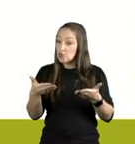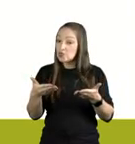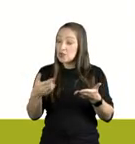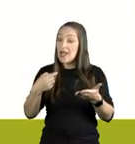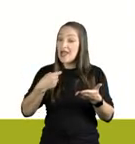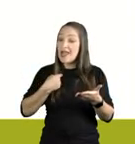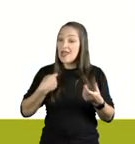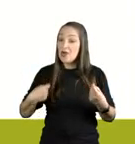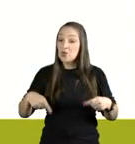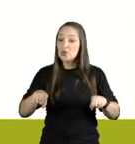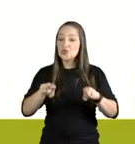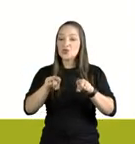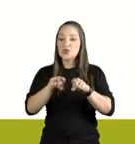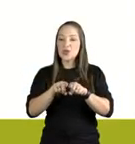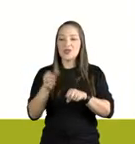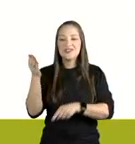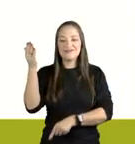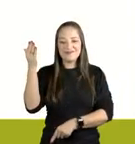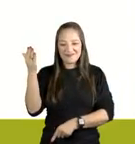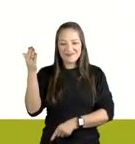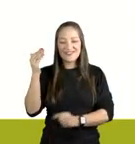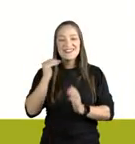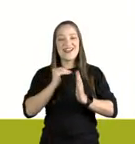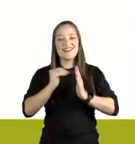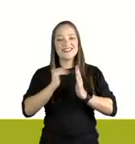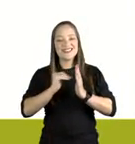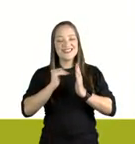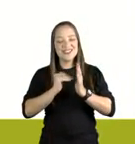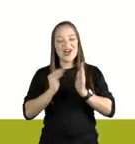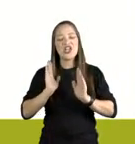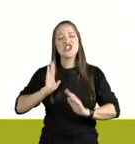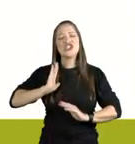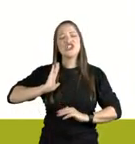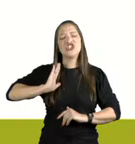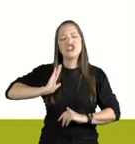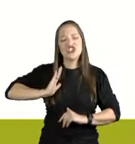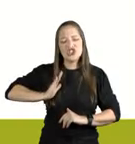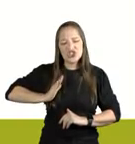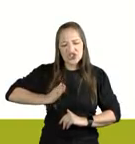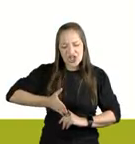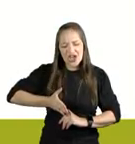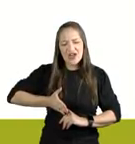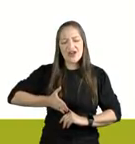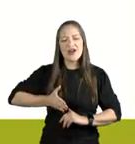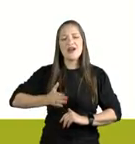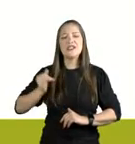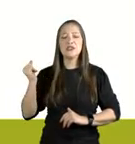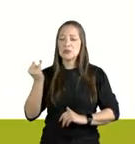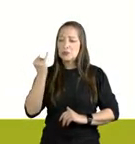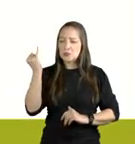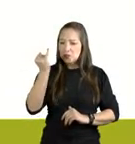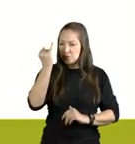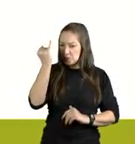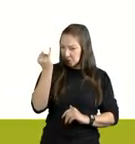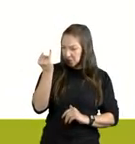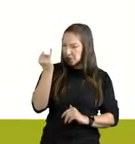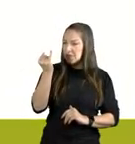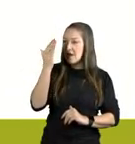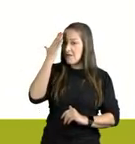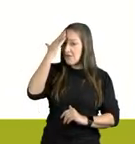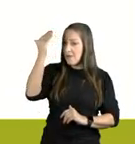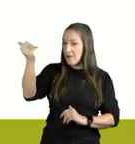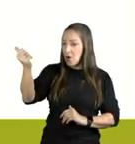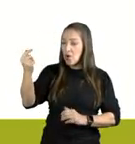sou sócio desse escritório. Né? Esse escritório já é um escritório bastante importante no interior